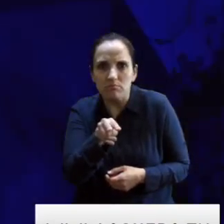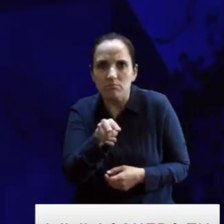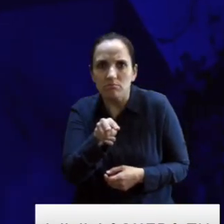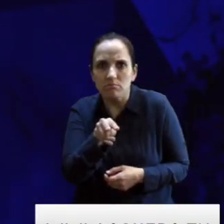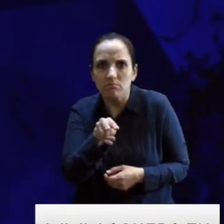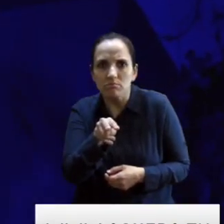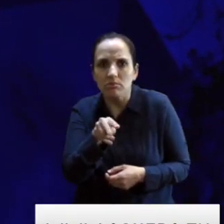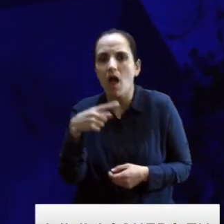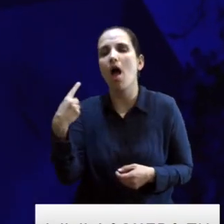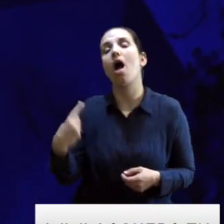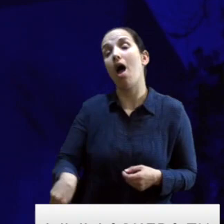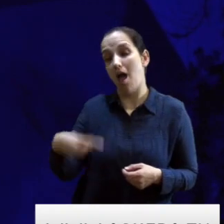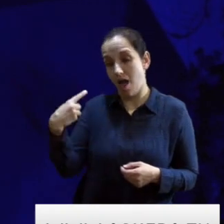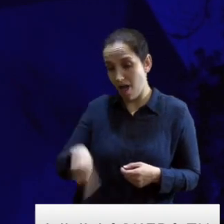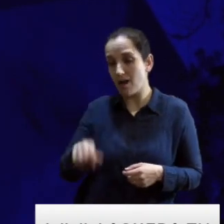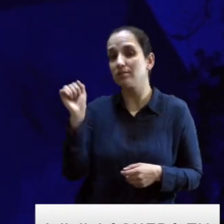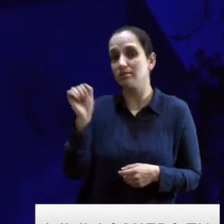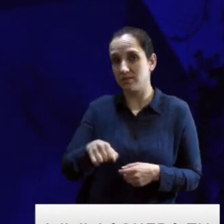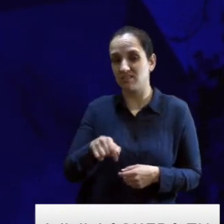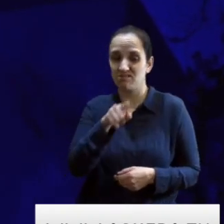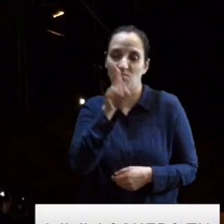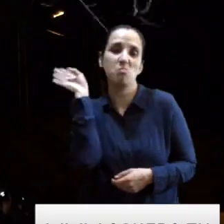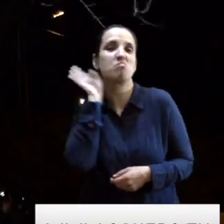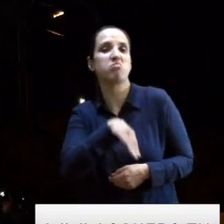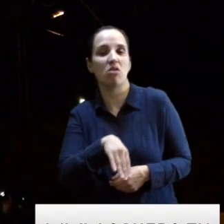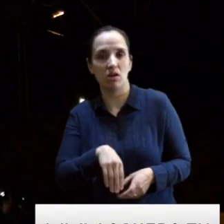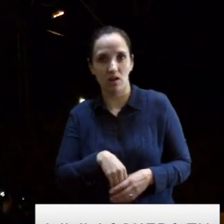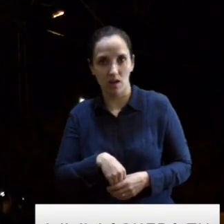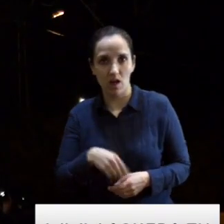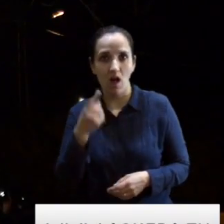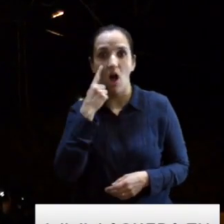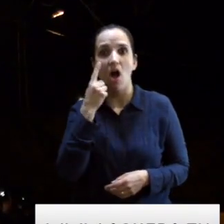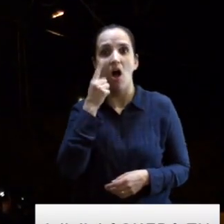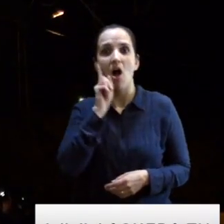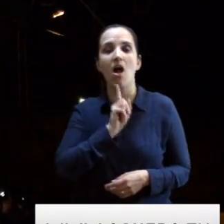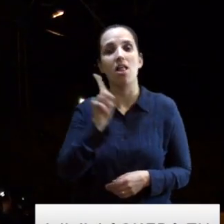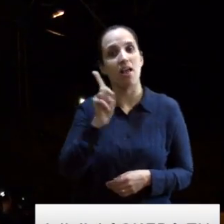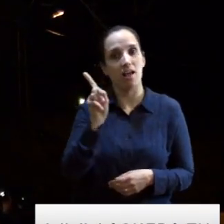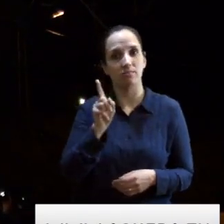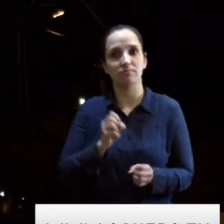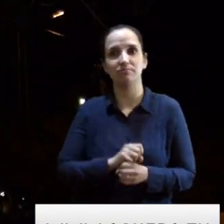resposta? Existe sim, sua badalhoca. Olha a